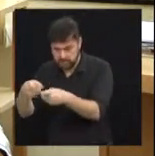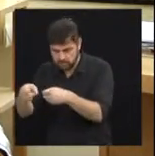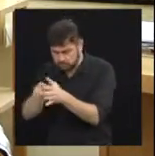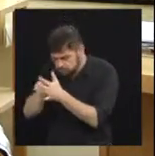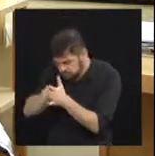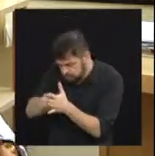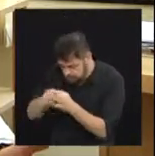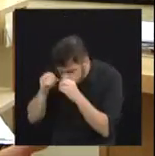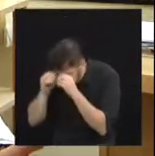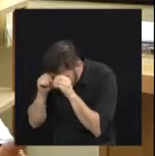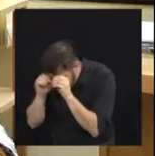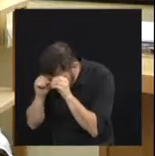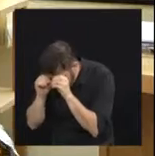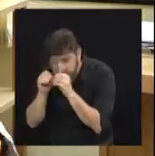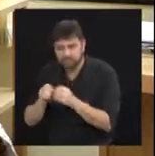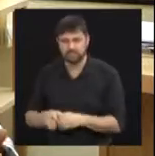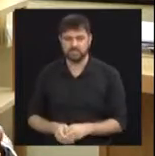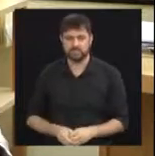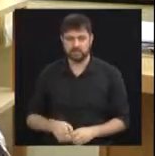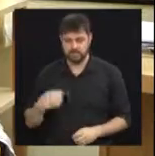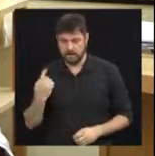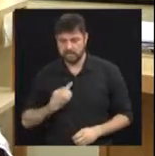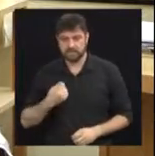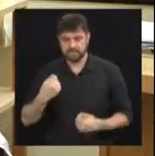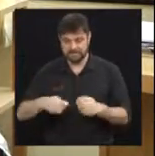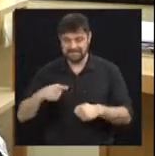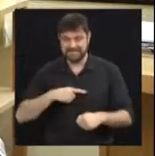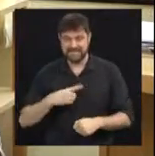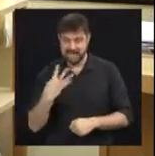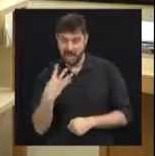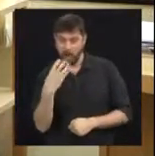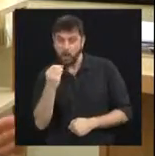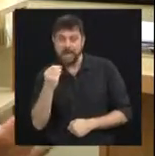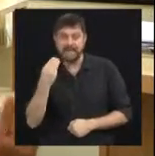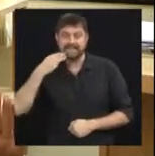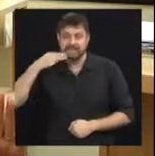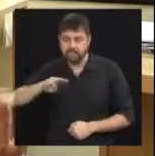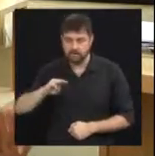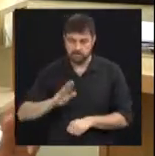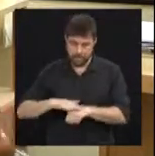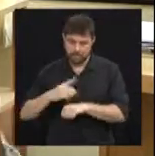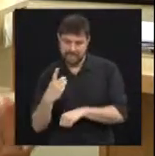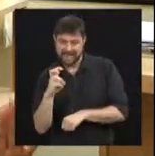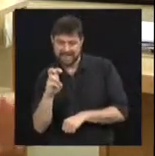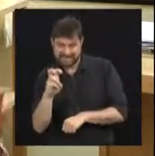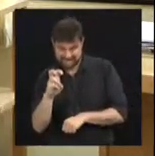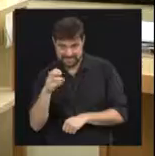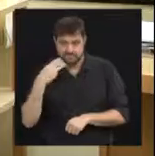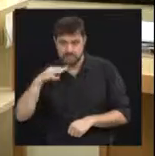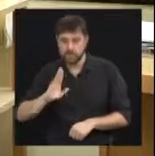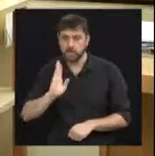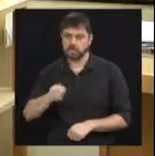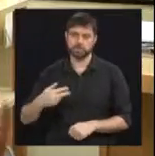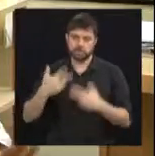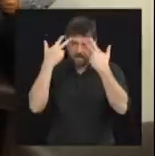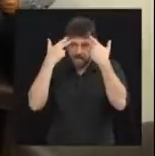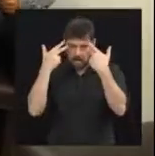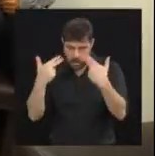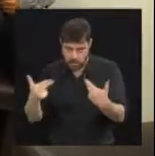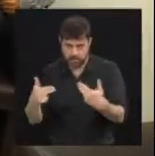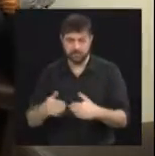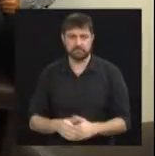espermograma. Idealmente, nós deveríamos ter no mínimo 40 milhões, mas acima de 15 milhões é considerado normal. 15 milhões por ml